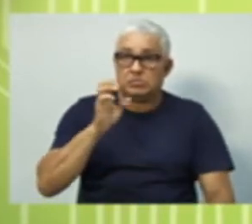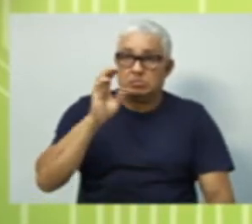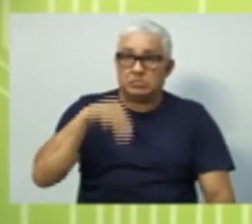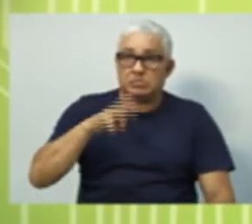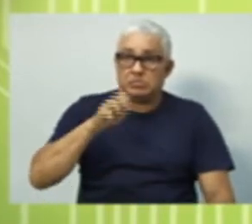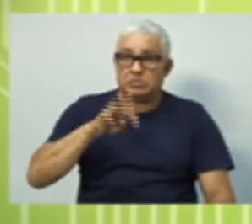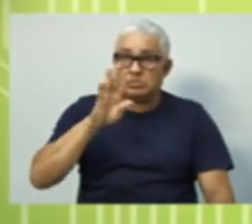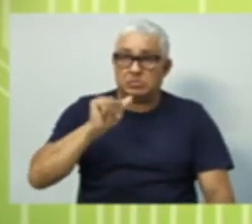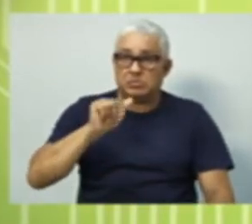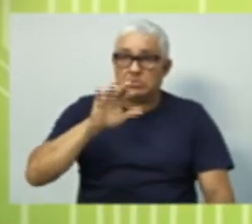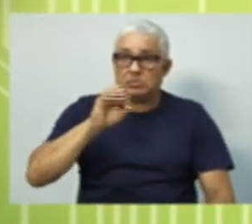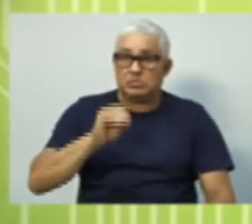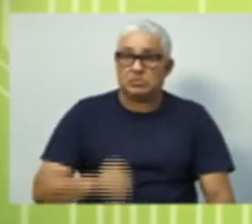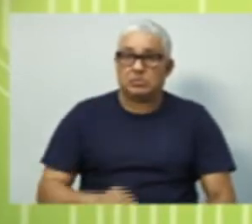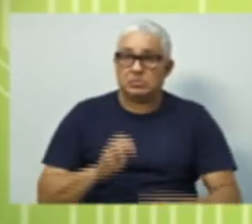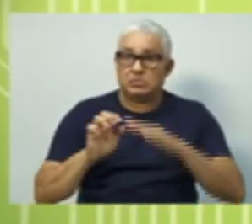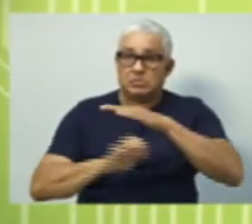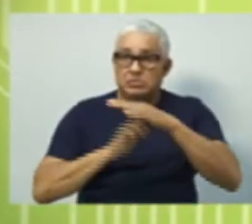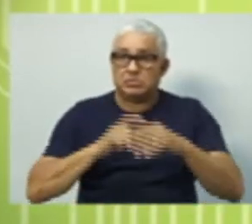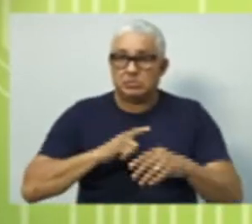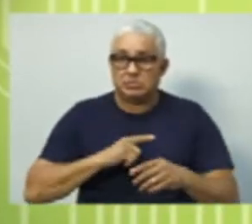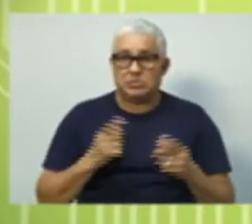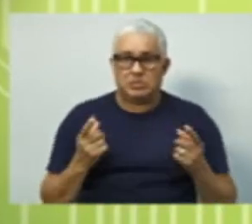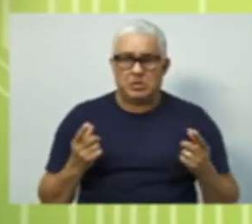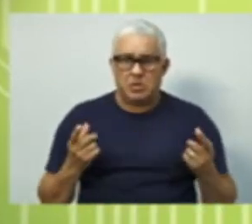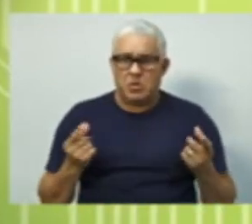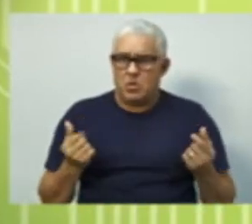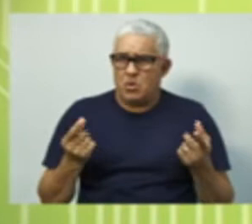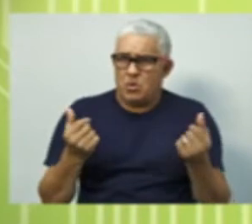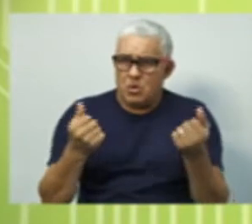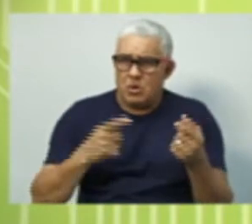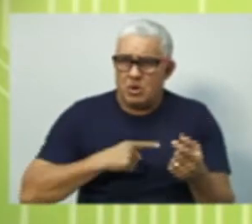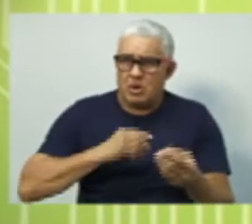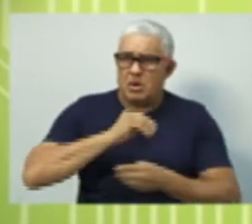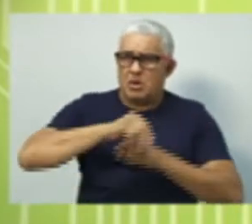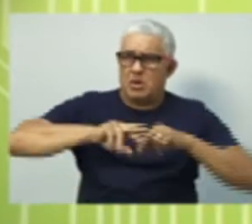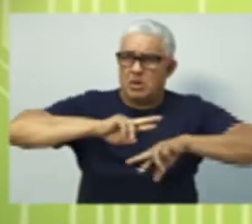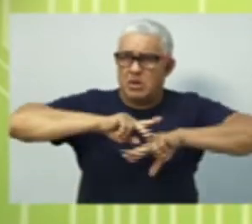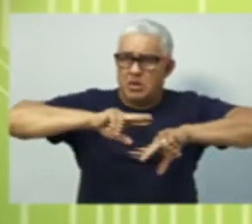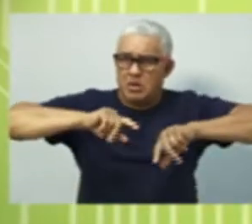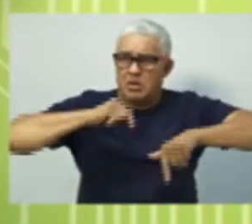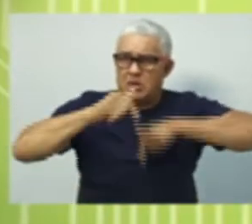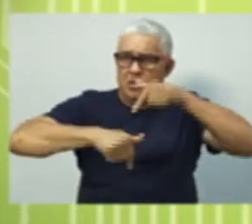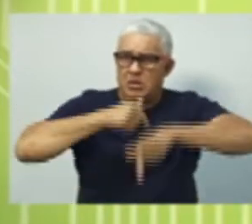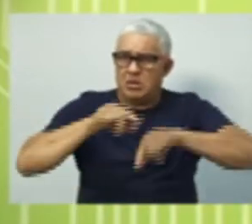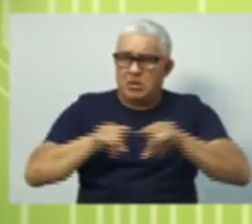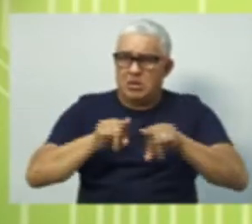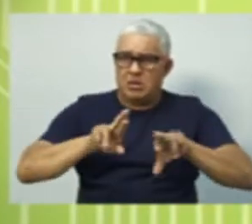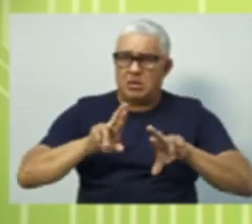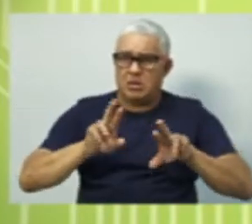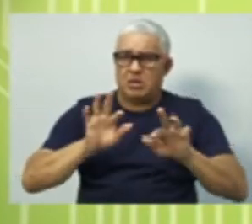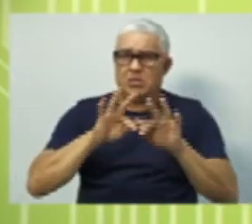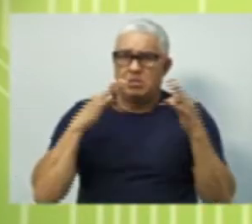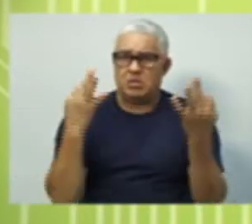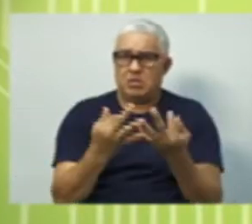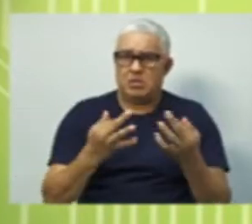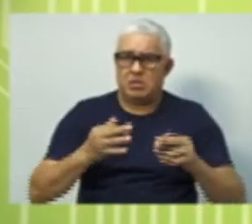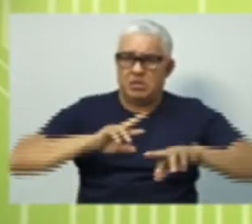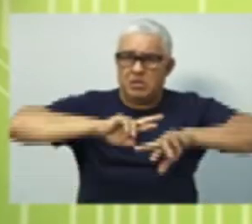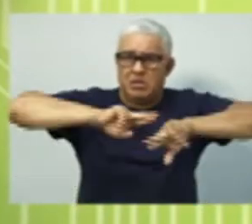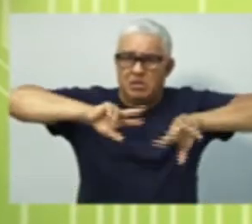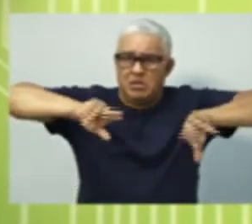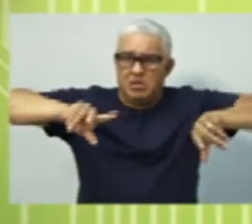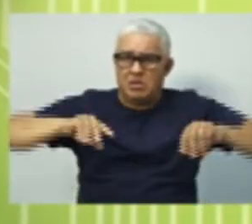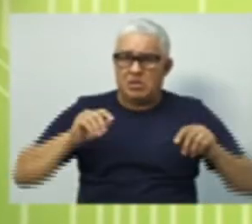for governamental, pior ainda, cria frustrações para toda uma população. Aí vem aquela história que estávamos vendo